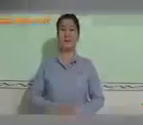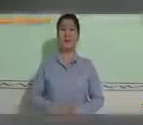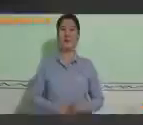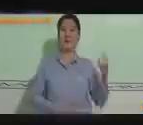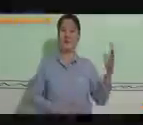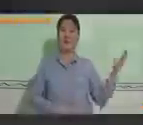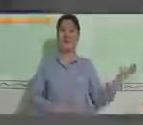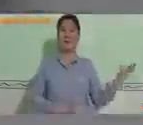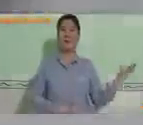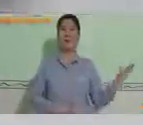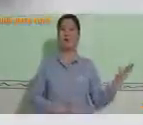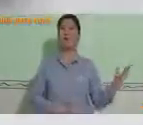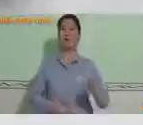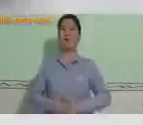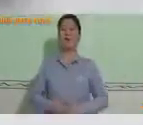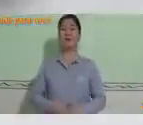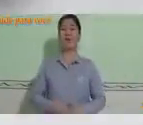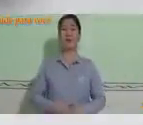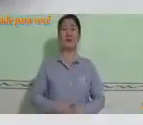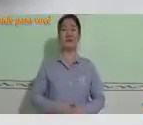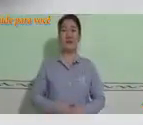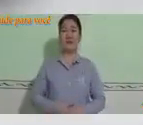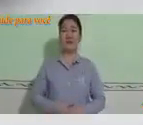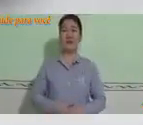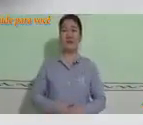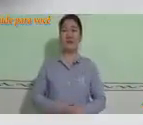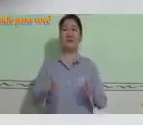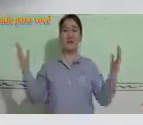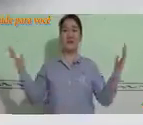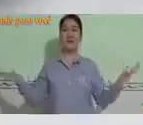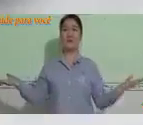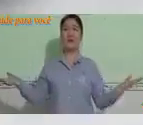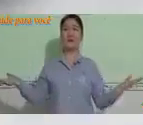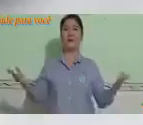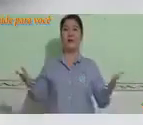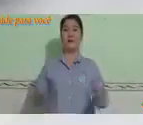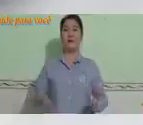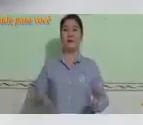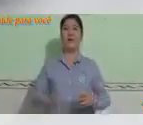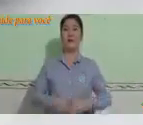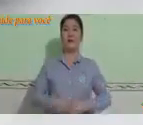avaliação detalhada e solicitarão exames como a ultrassom com Doppler do braço.